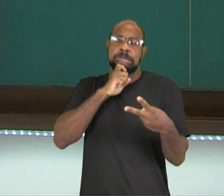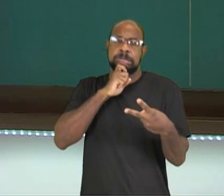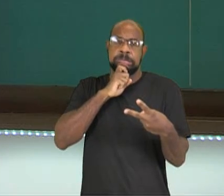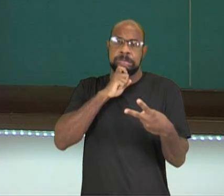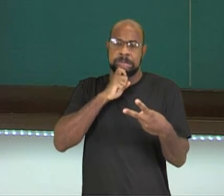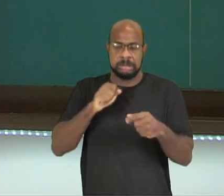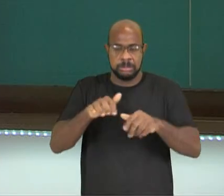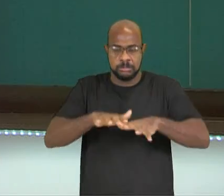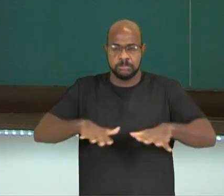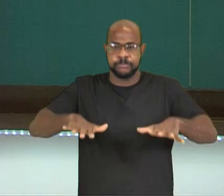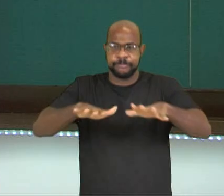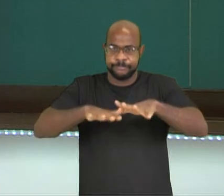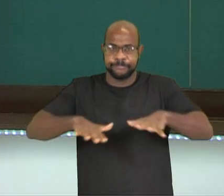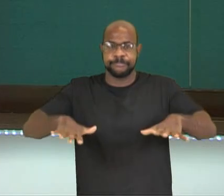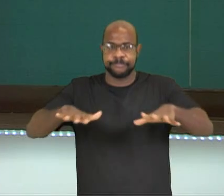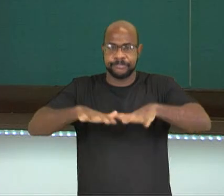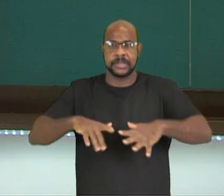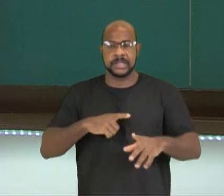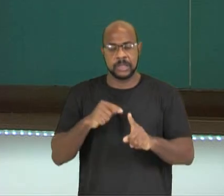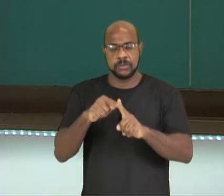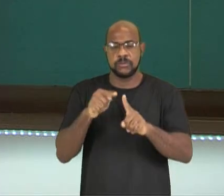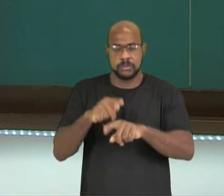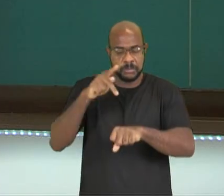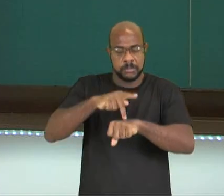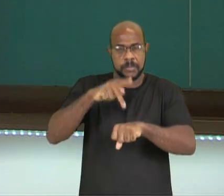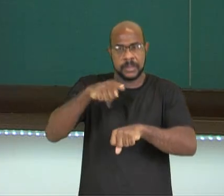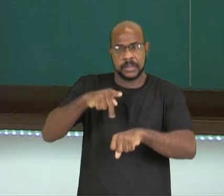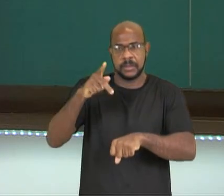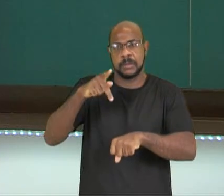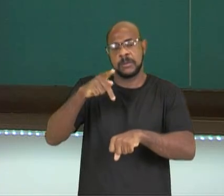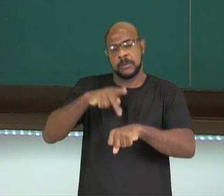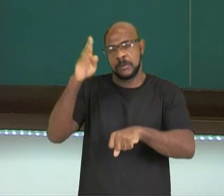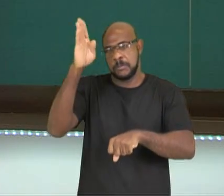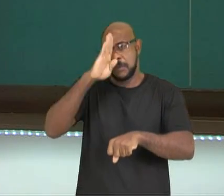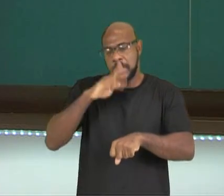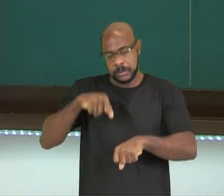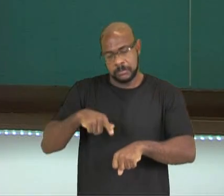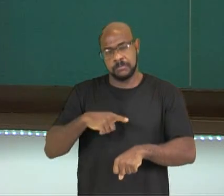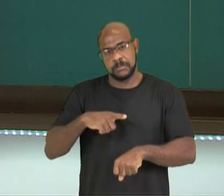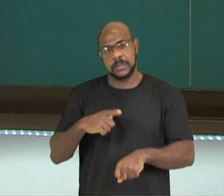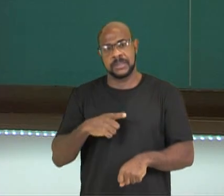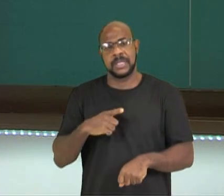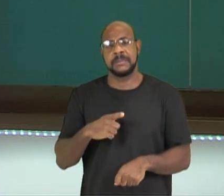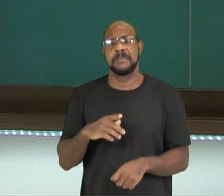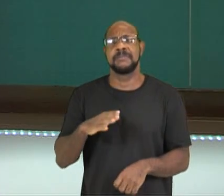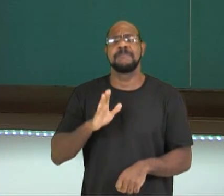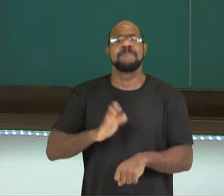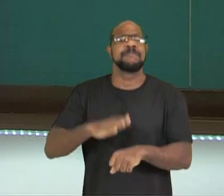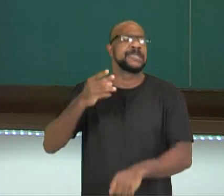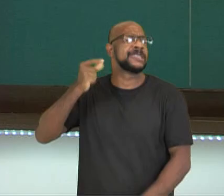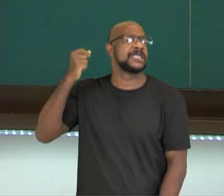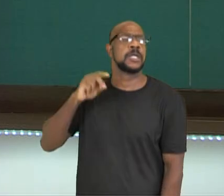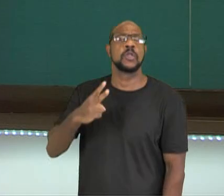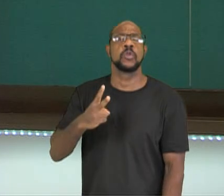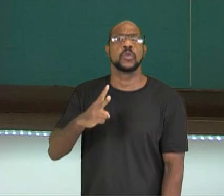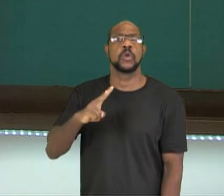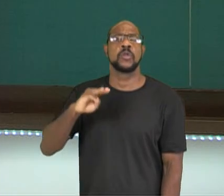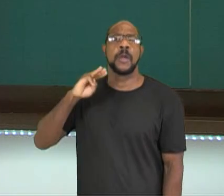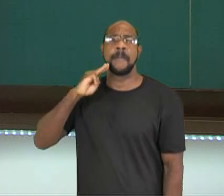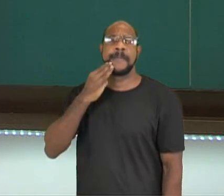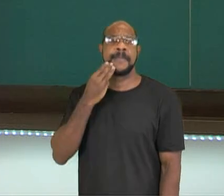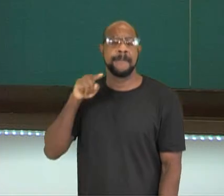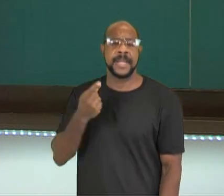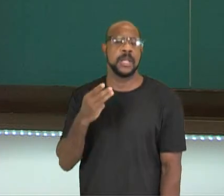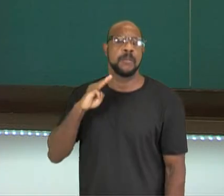superfície terrestre. Alguns tipos de rochas no Brasil datam de mais de 2 bilhões de anos, que são